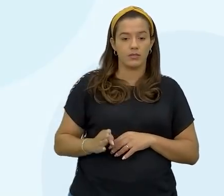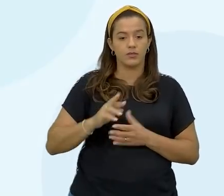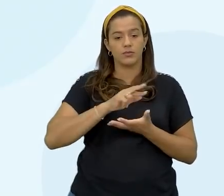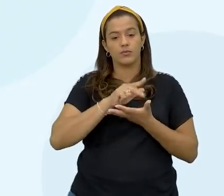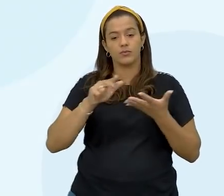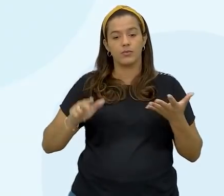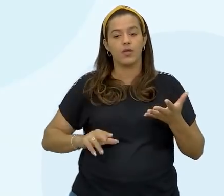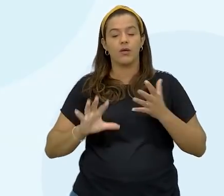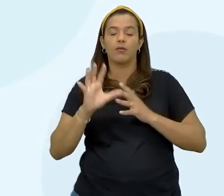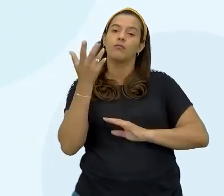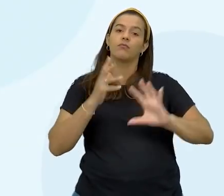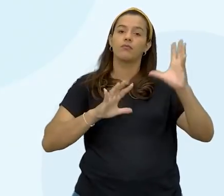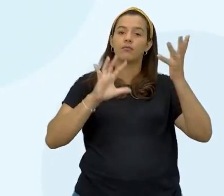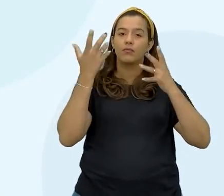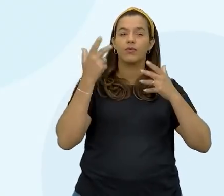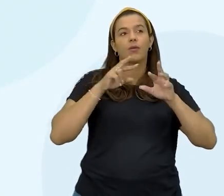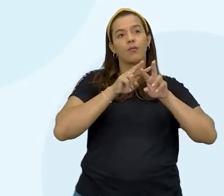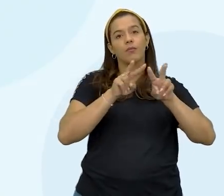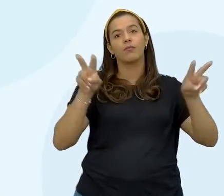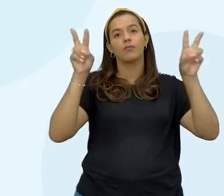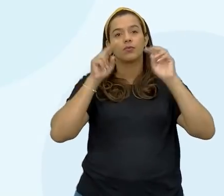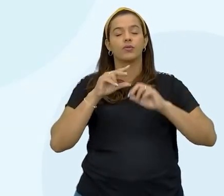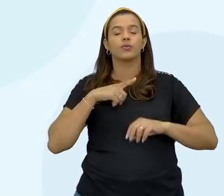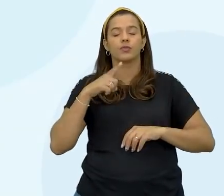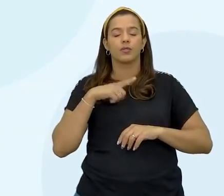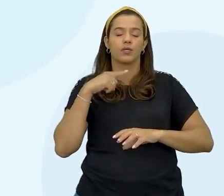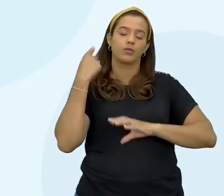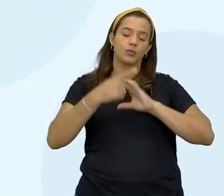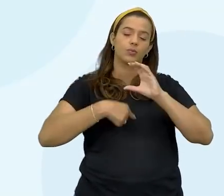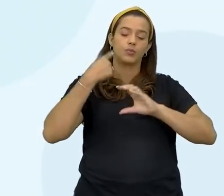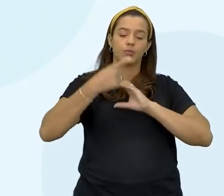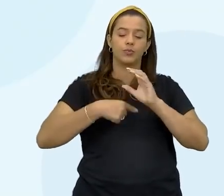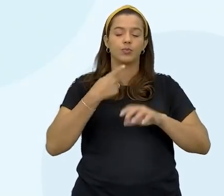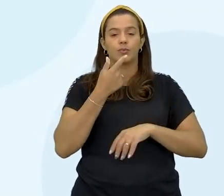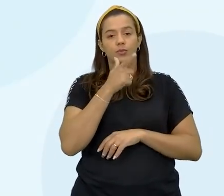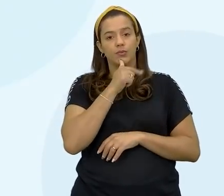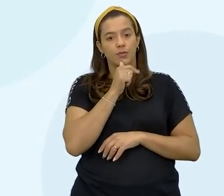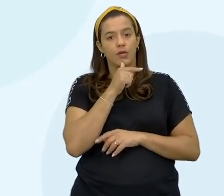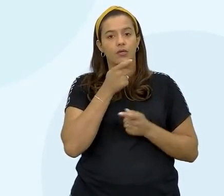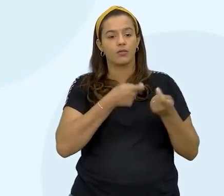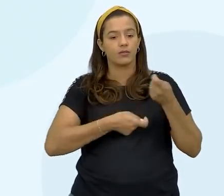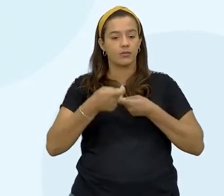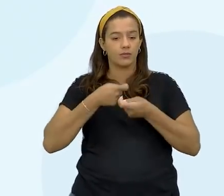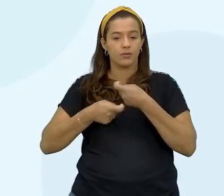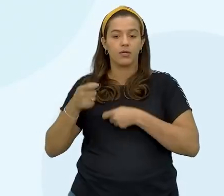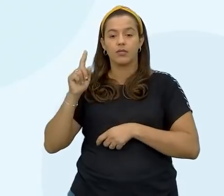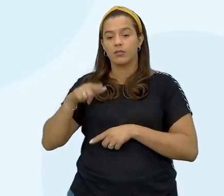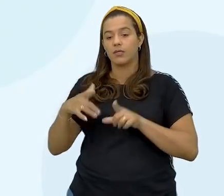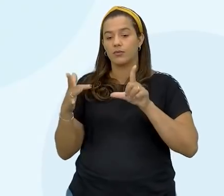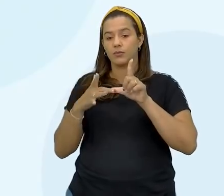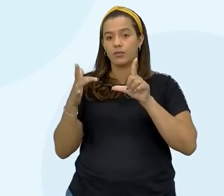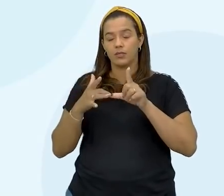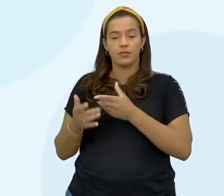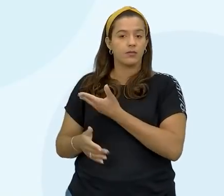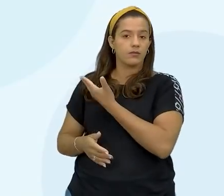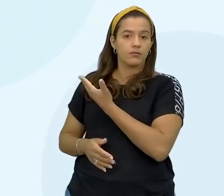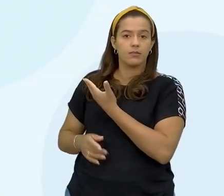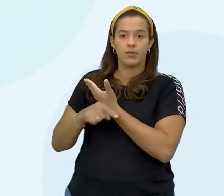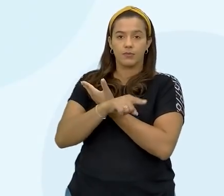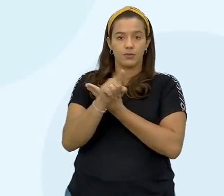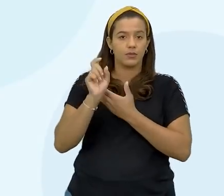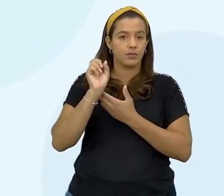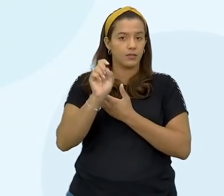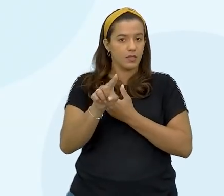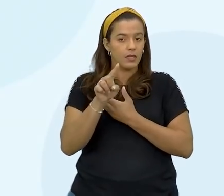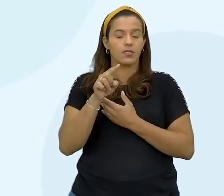possíveis consequências desse cenário para a manutenção de recursos hídricos. E aí tem até uma sugestão aí no link que depois vocês podem clicar para dar uma olhada